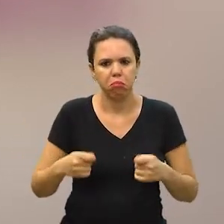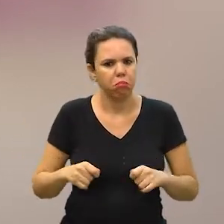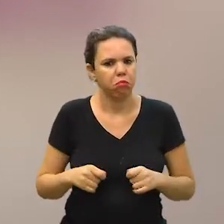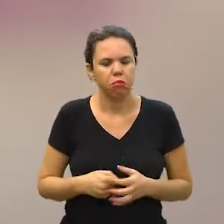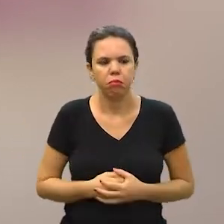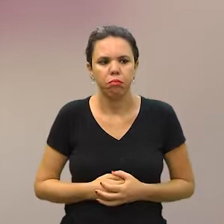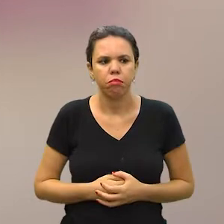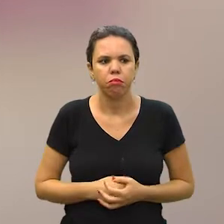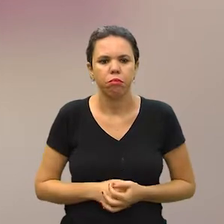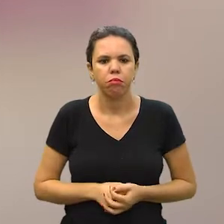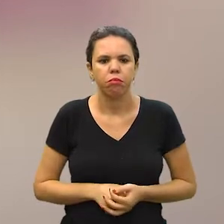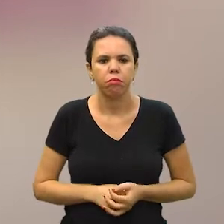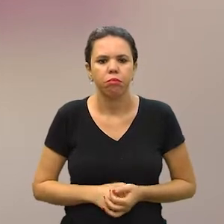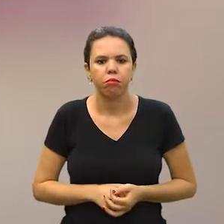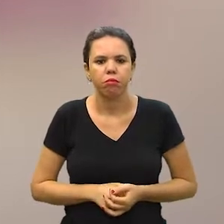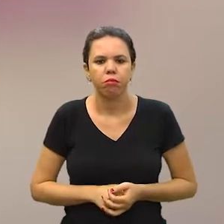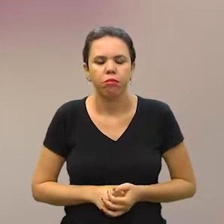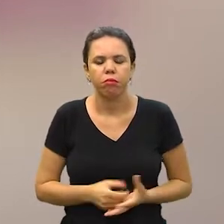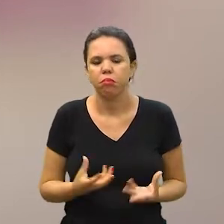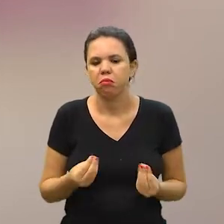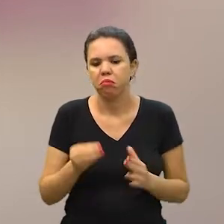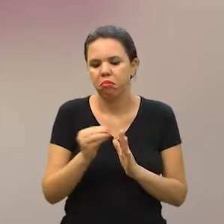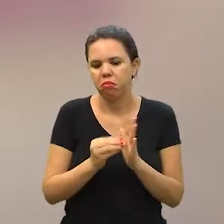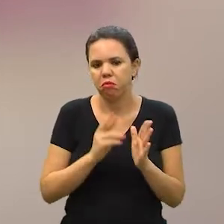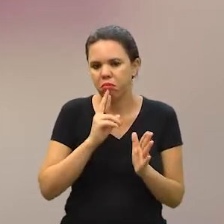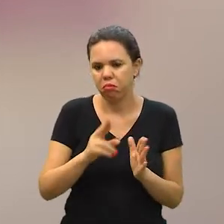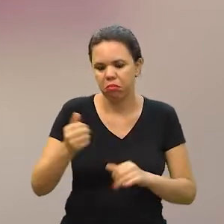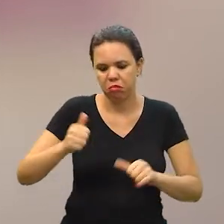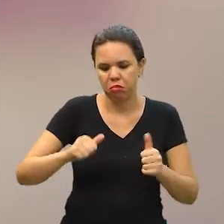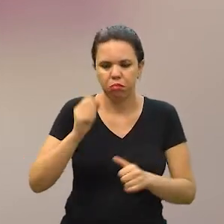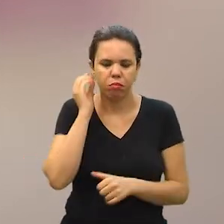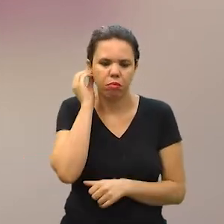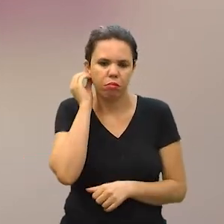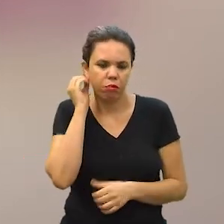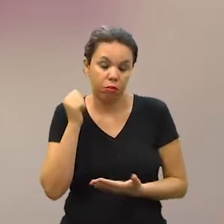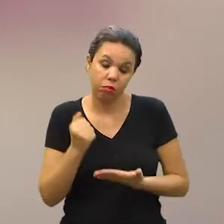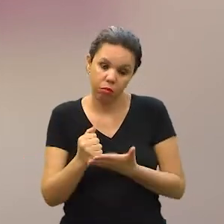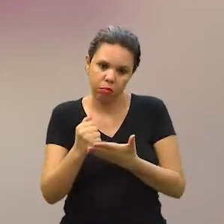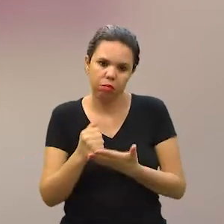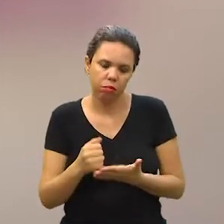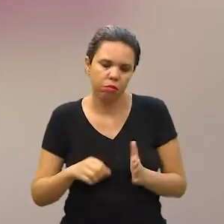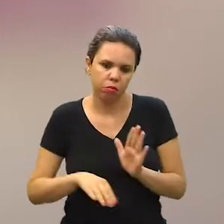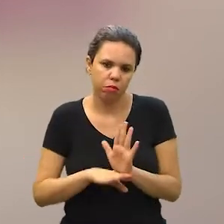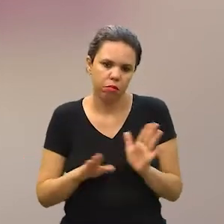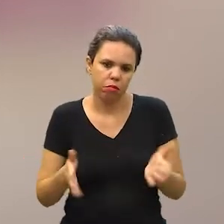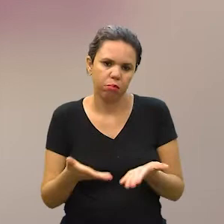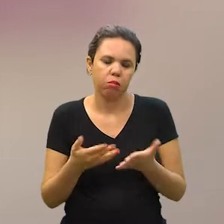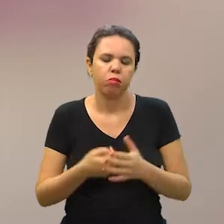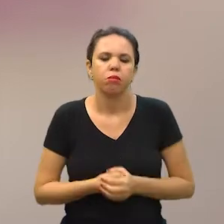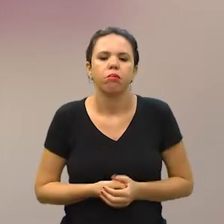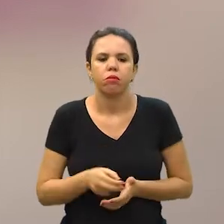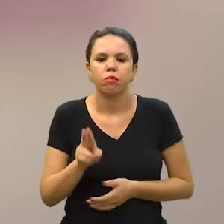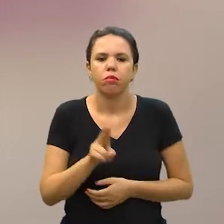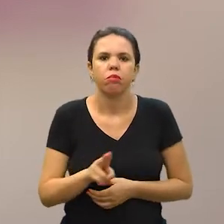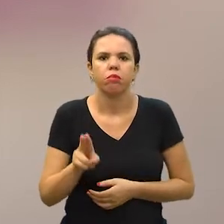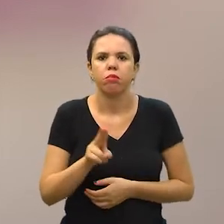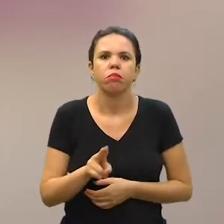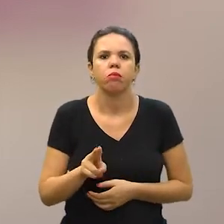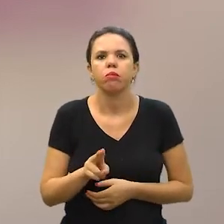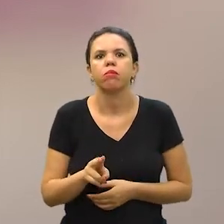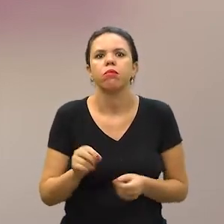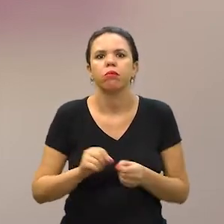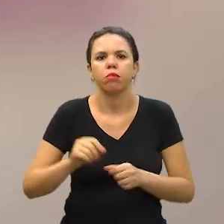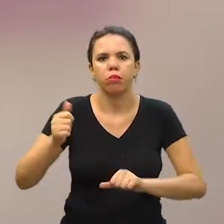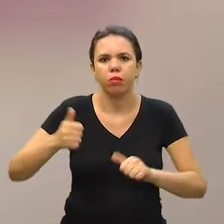precisa digamos, desse questionário para fechar o diagnóstico, mas é um instrumento que nós podemos utilizar, né? Então, a